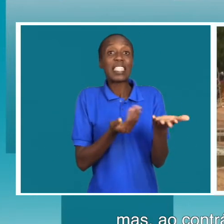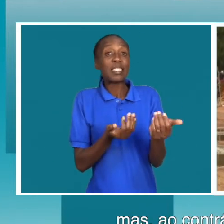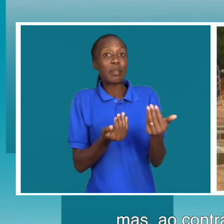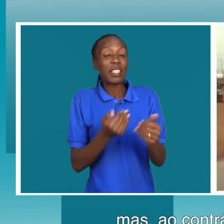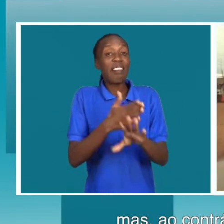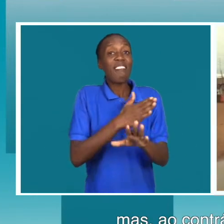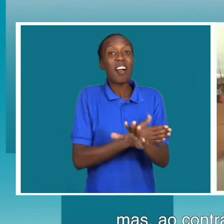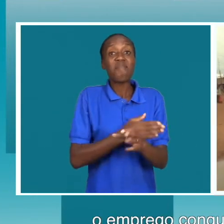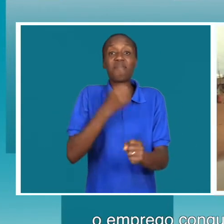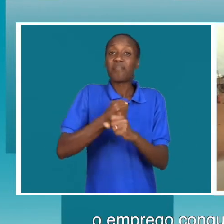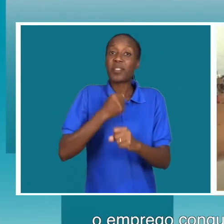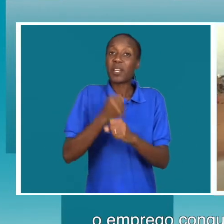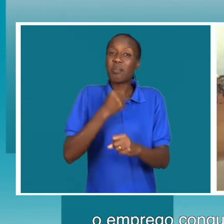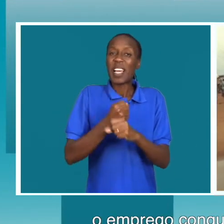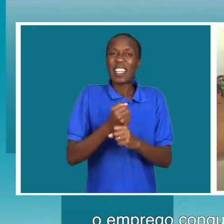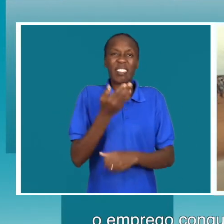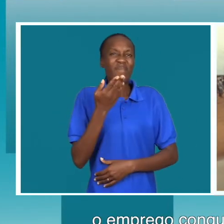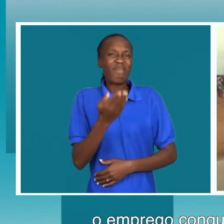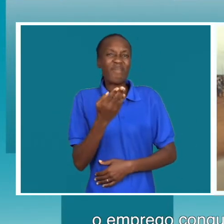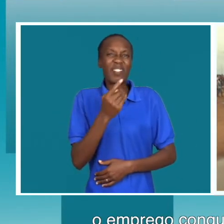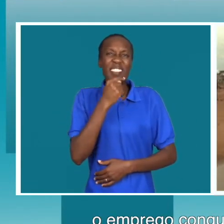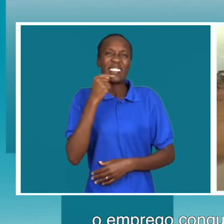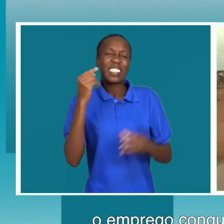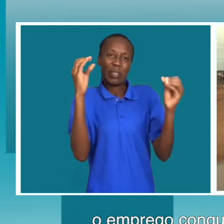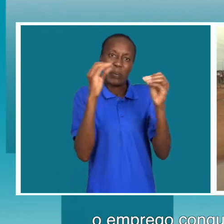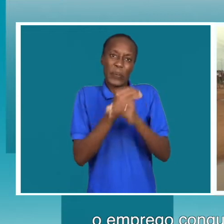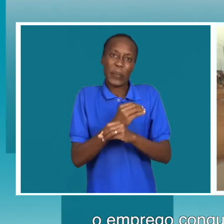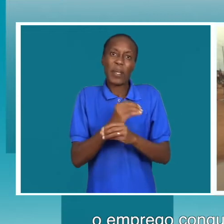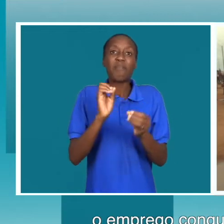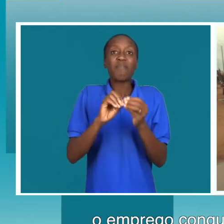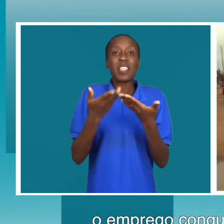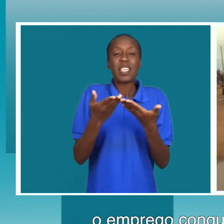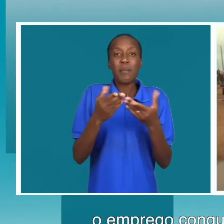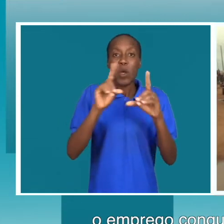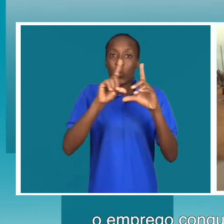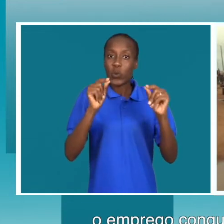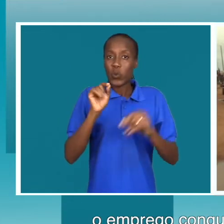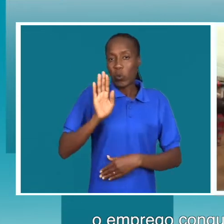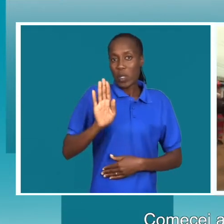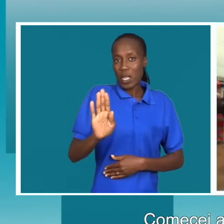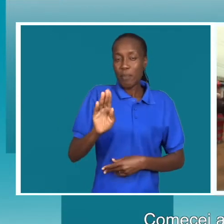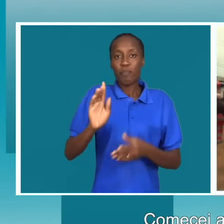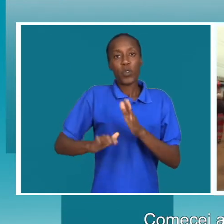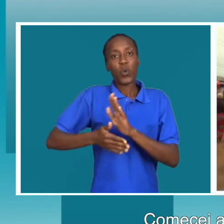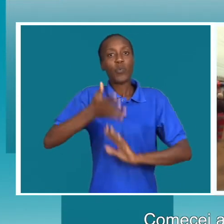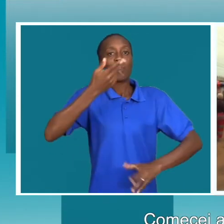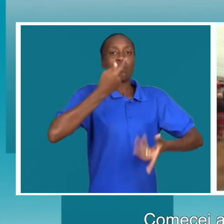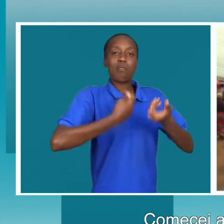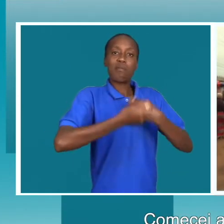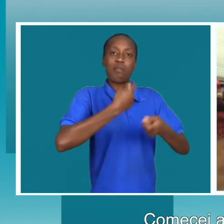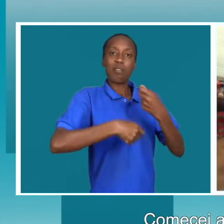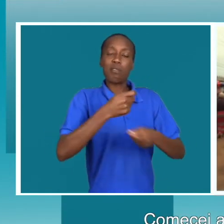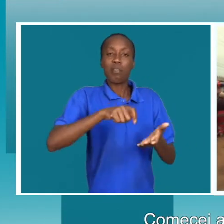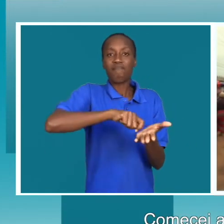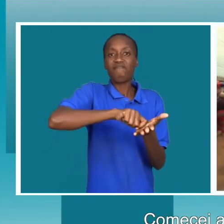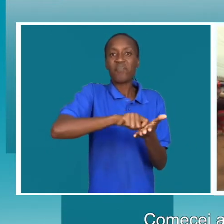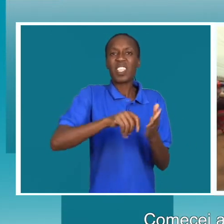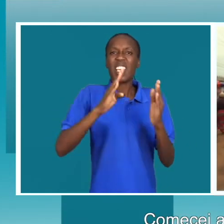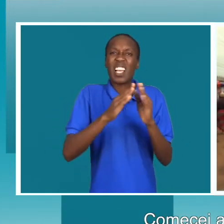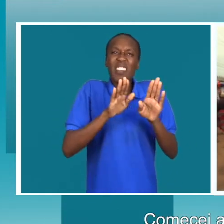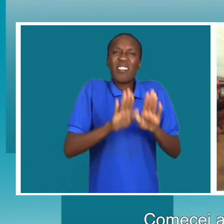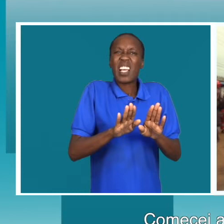expectativas, um emprego conquistado não era suficiente para satisfazer as suas necessidades básicas. Comecei a vender crédito, porque vi